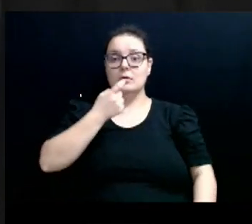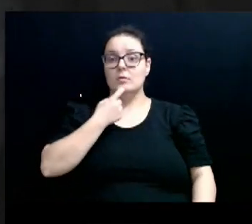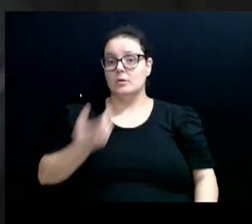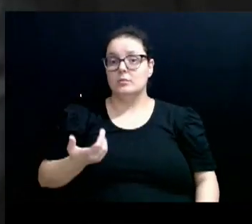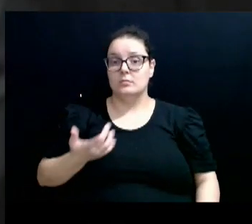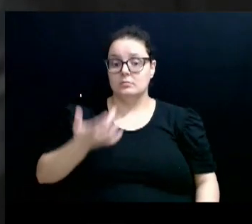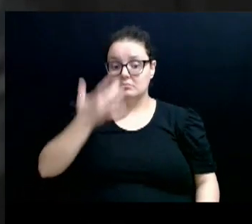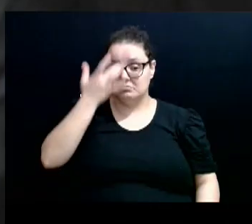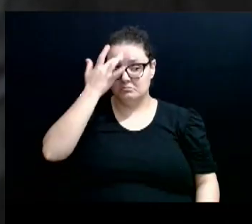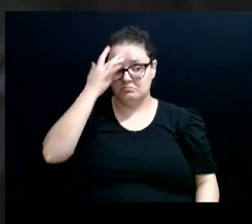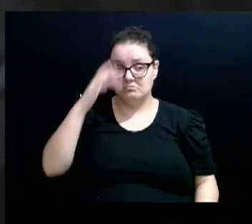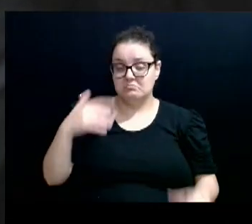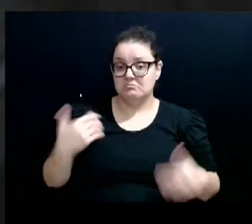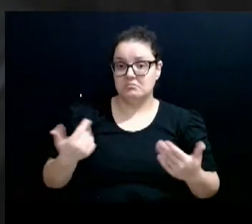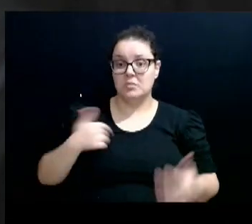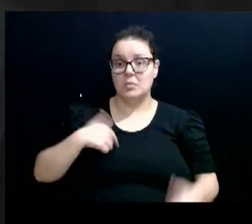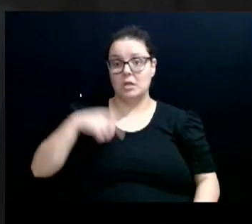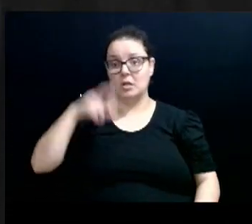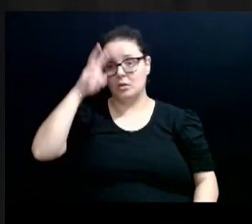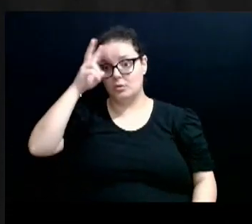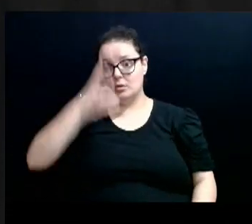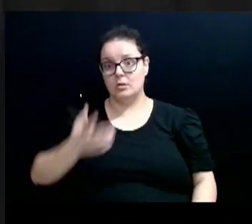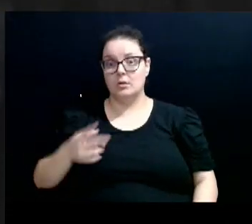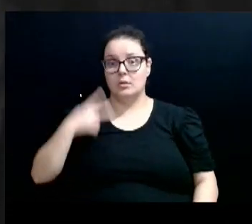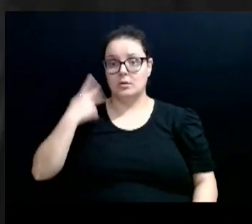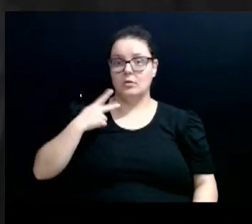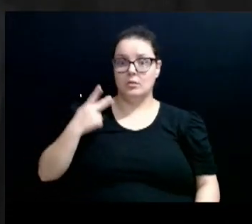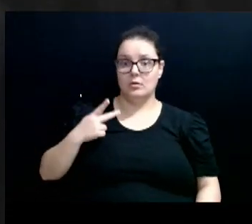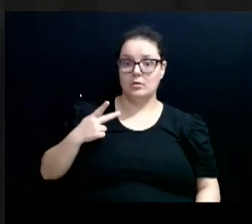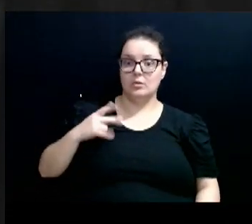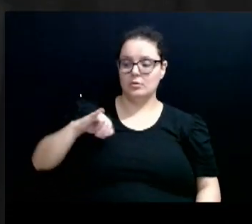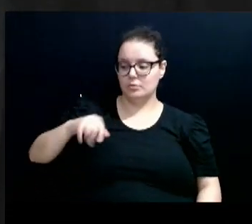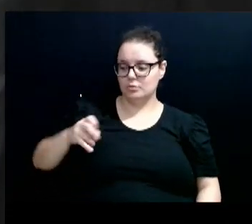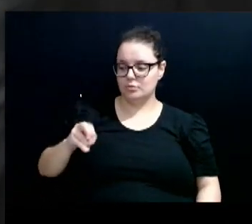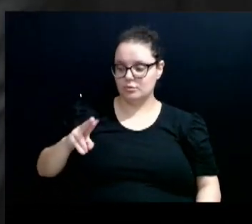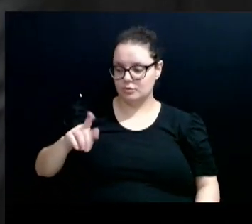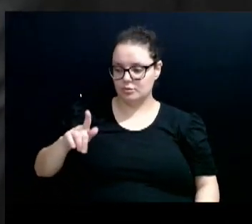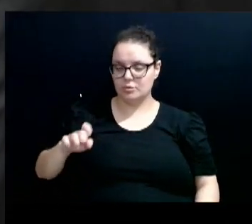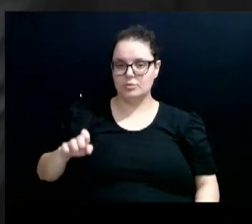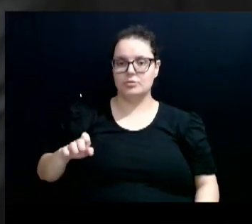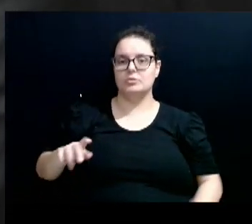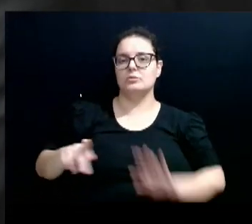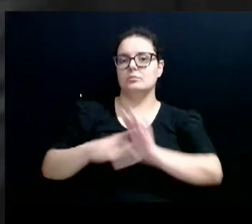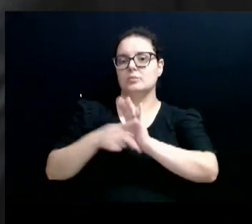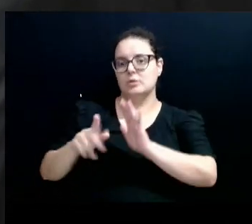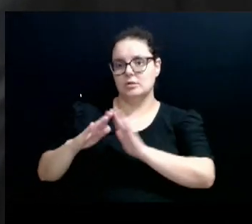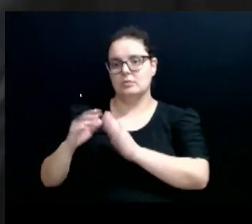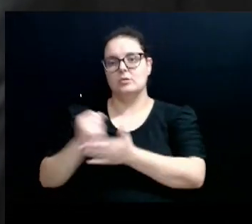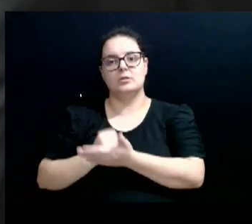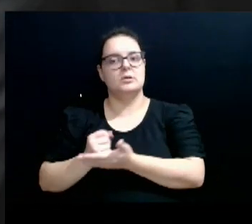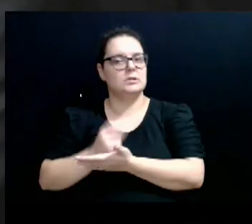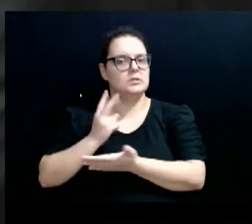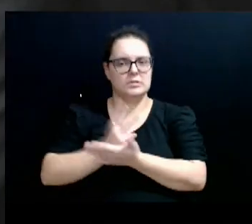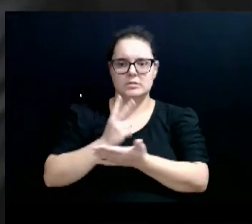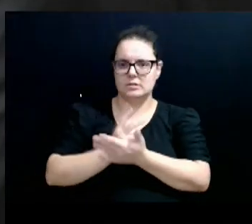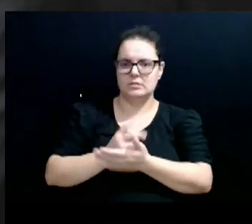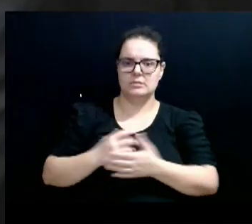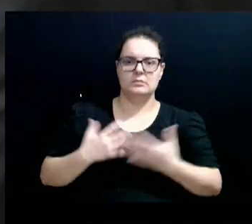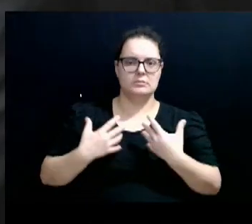Eu lembro que o vereador Jorge da Farmácia, ex-vereador também, que sempre assumiu essa comissão, fez